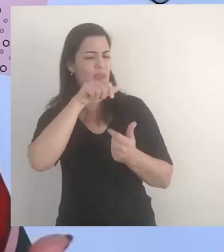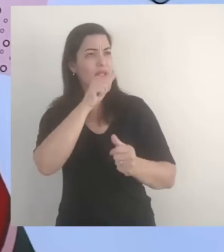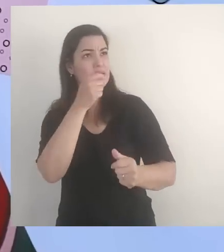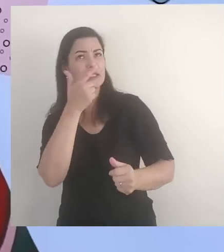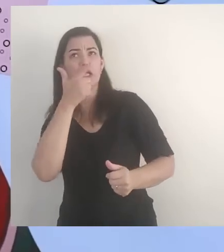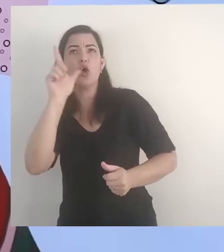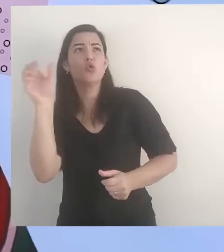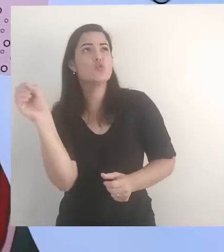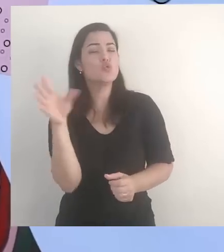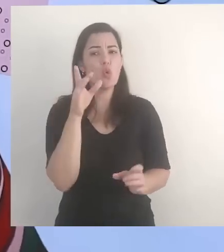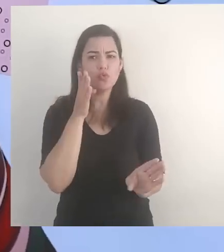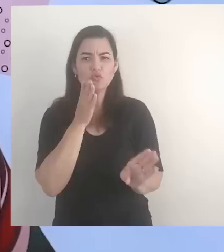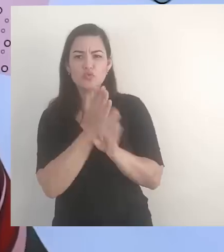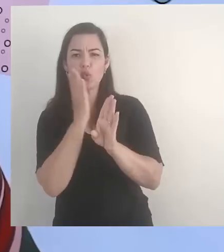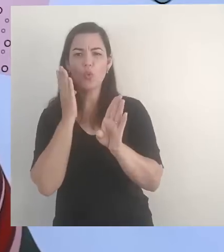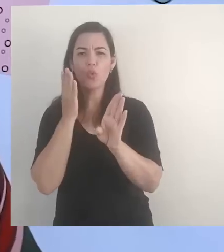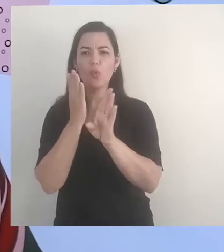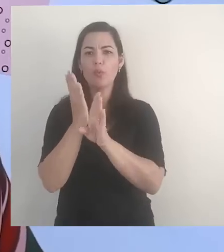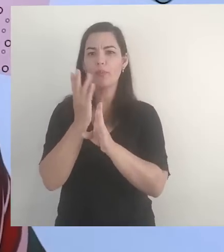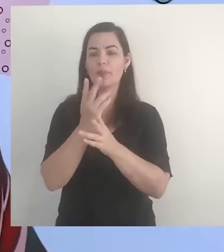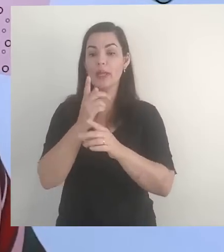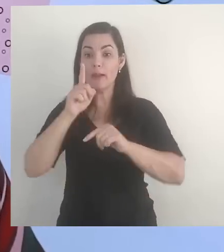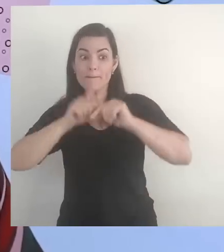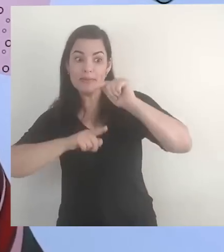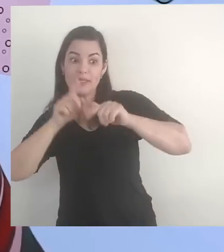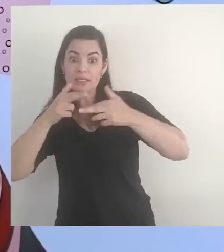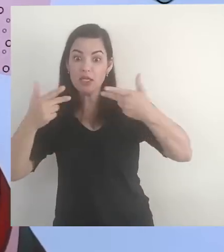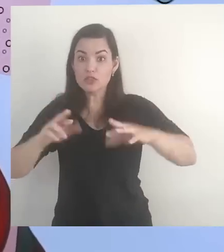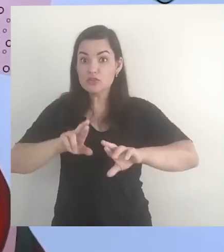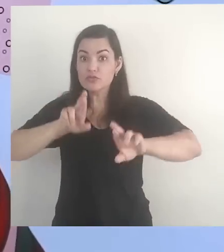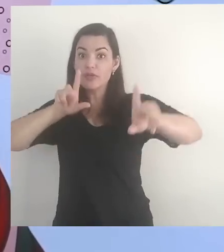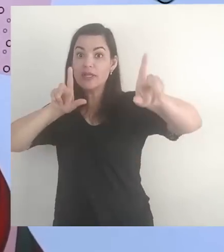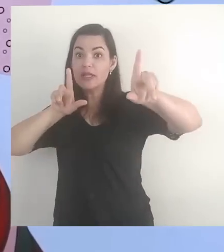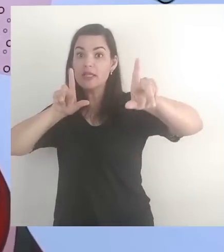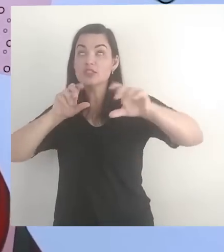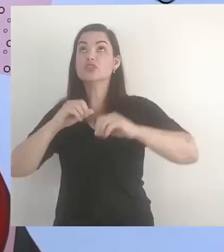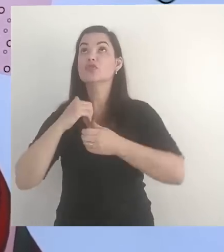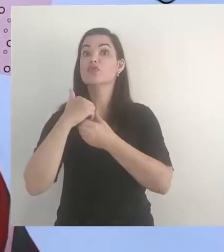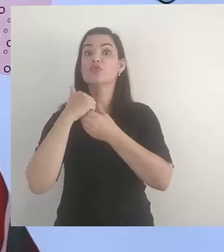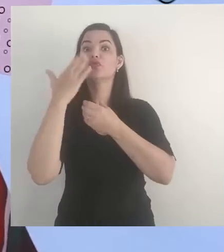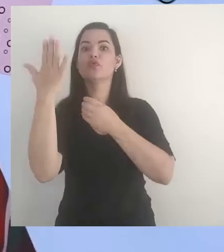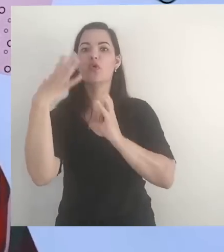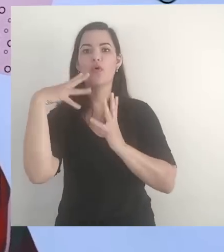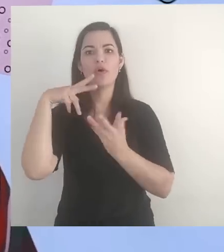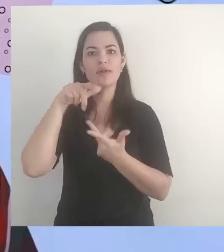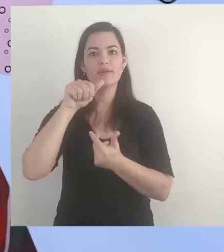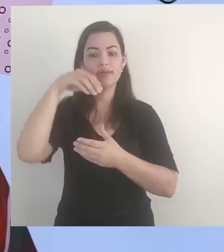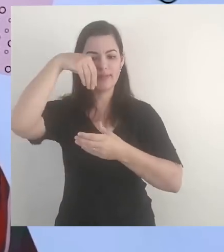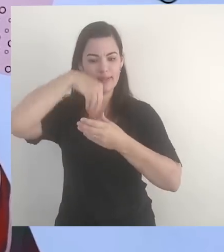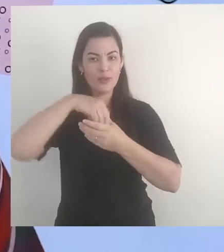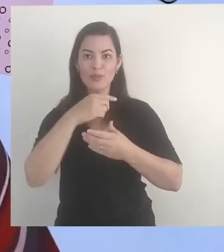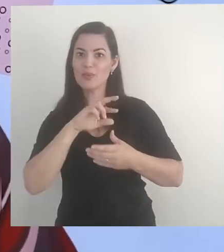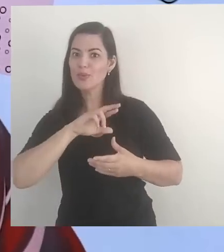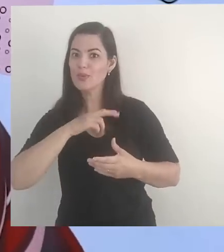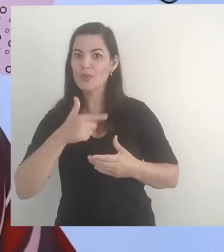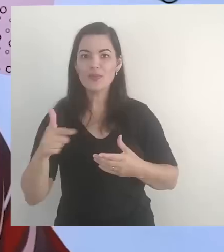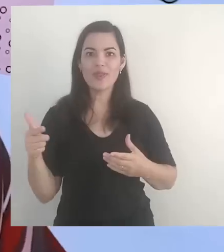novas composições, materiais diferentes que nós não temos aqui no nosso